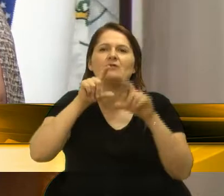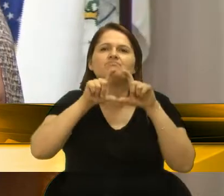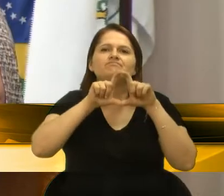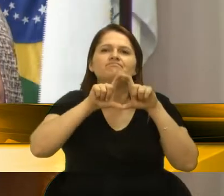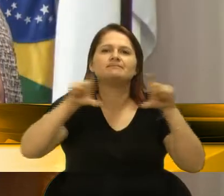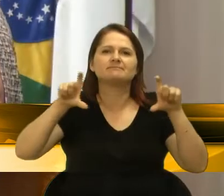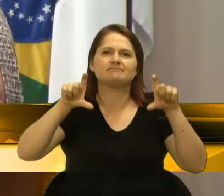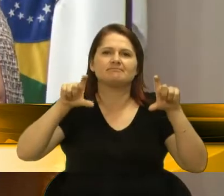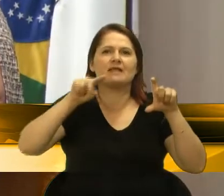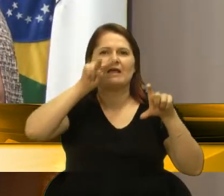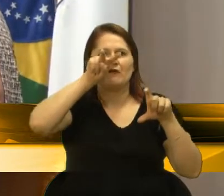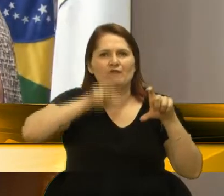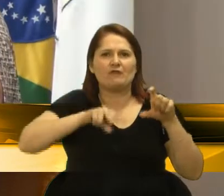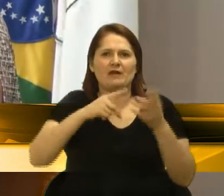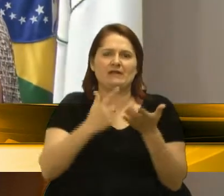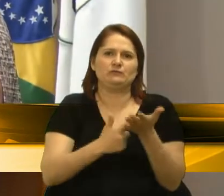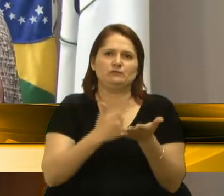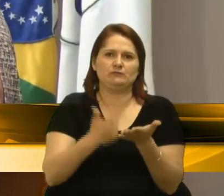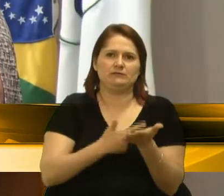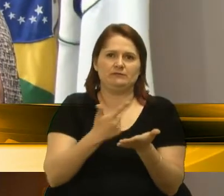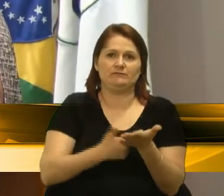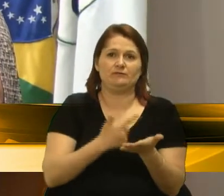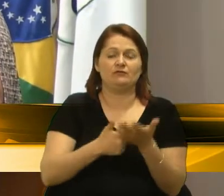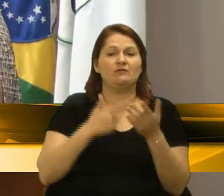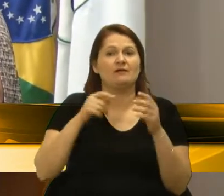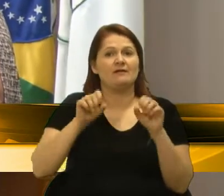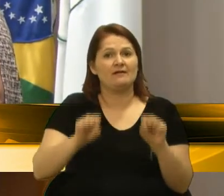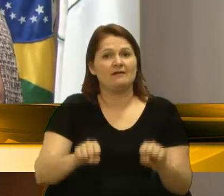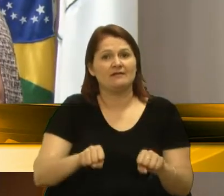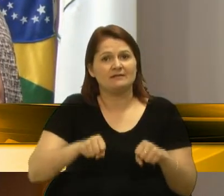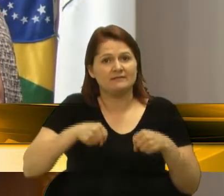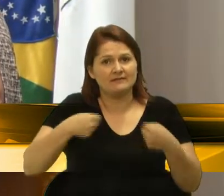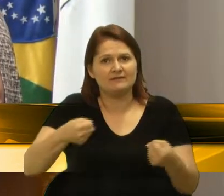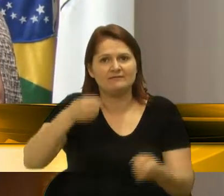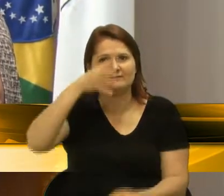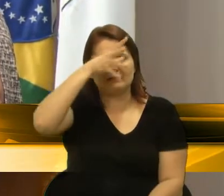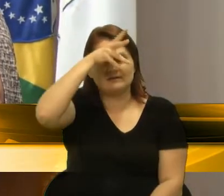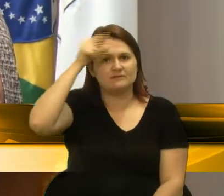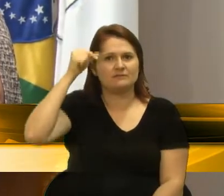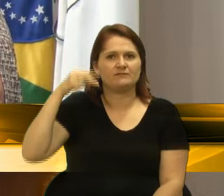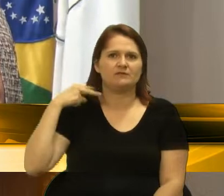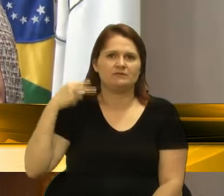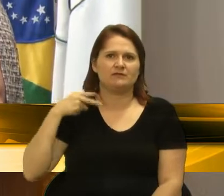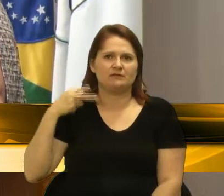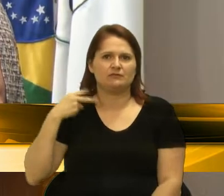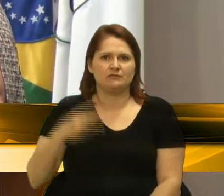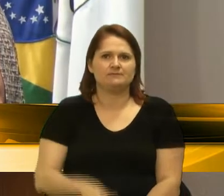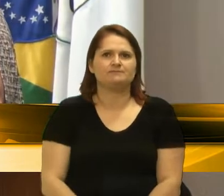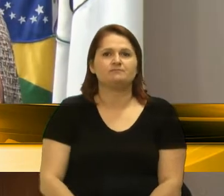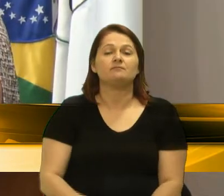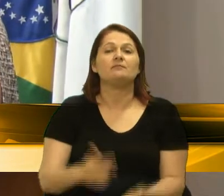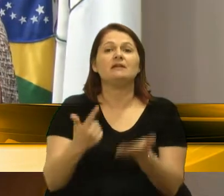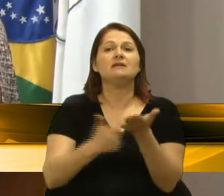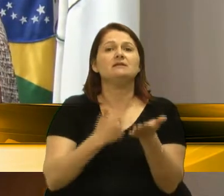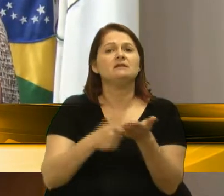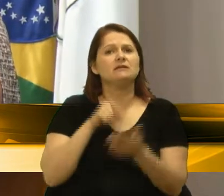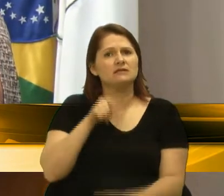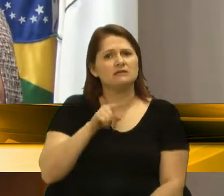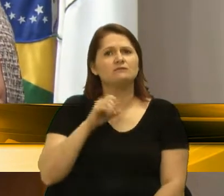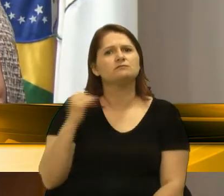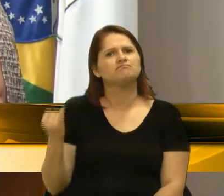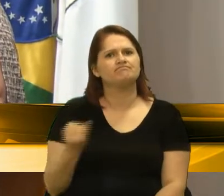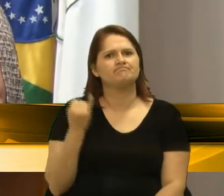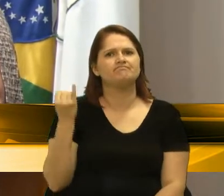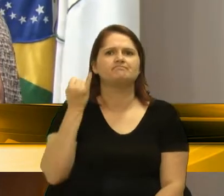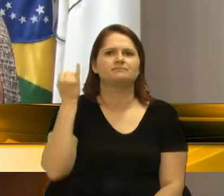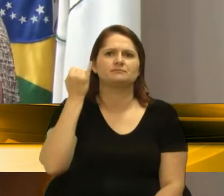trecho, do livro A Defesa dos Prefeitos e Vereadores. Livro importantíssimo